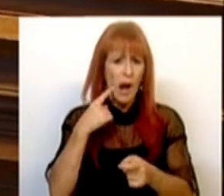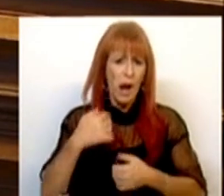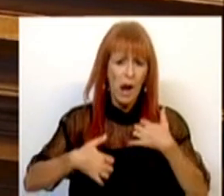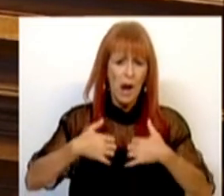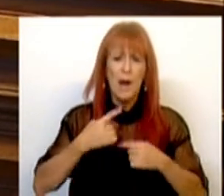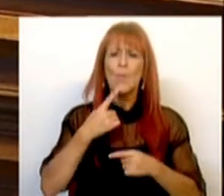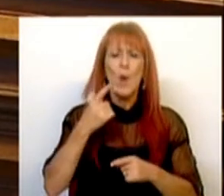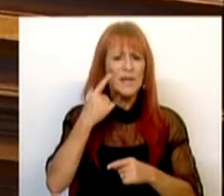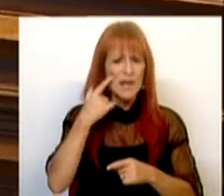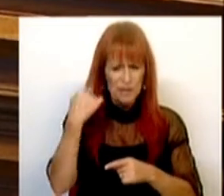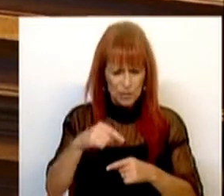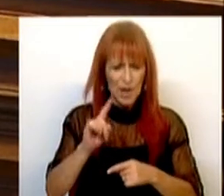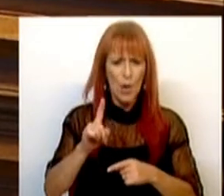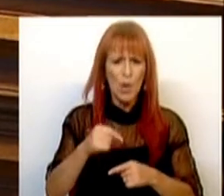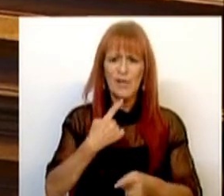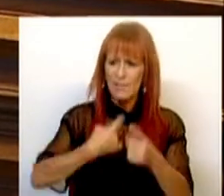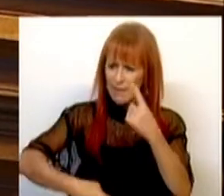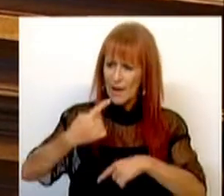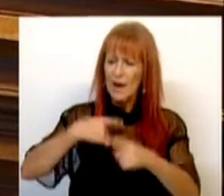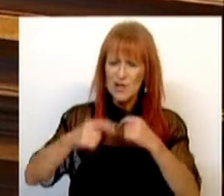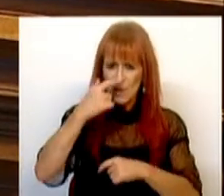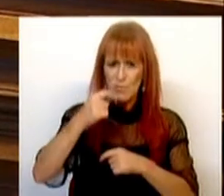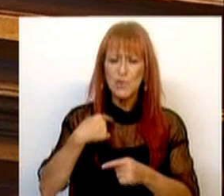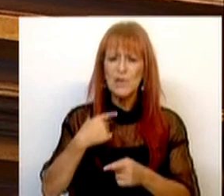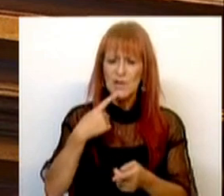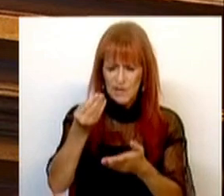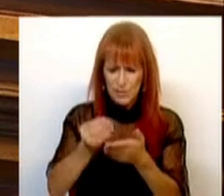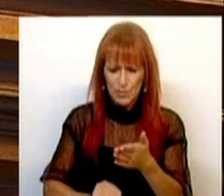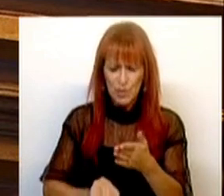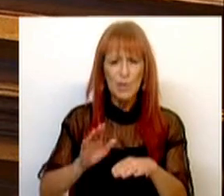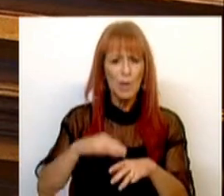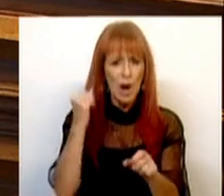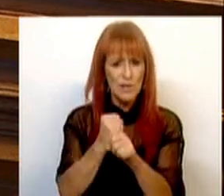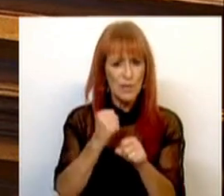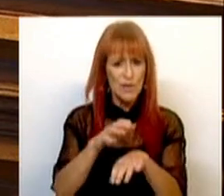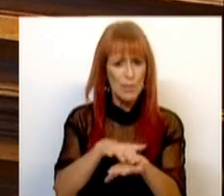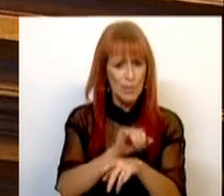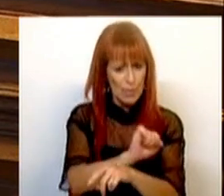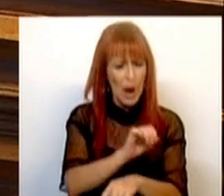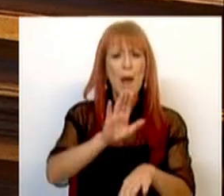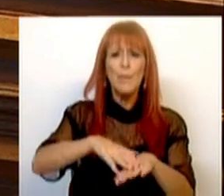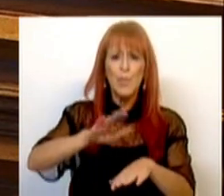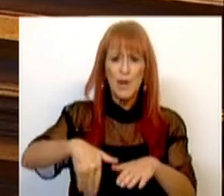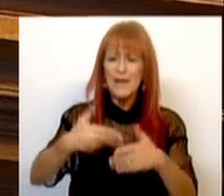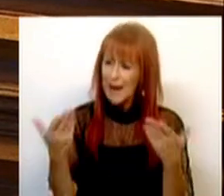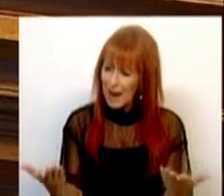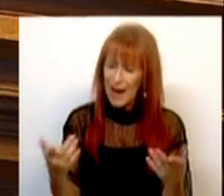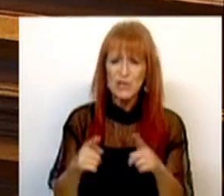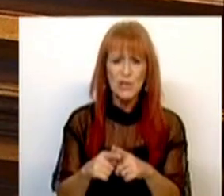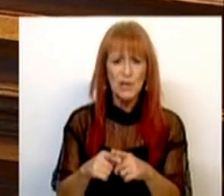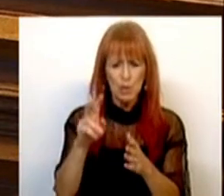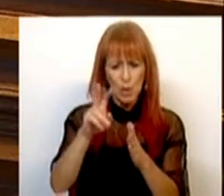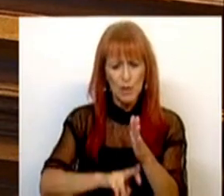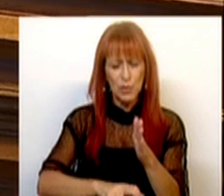tem muita atenção àquelas que são as queixas que os cidadãos formulam sobre o funcionamento desta administração. E, por isso,